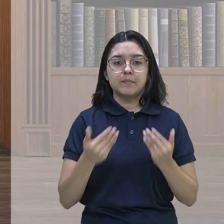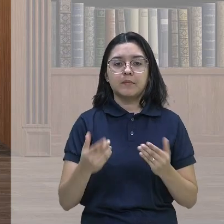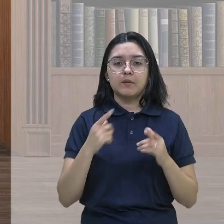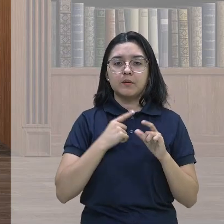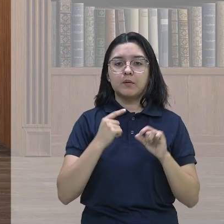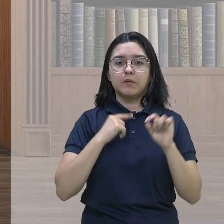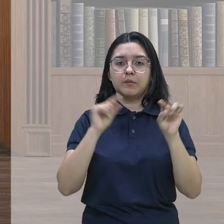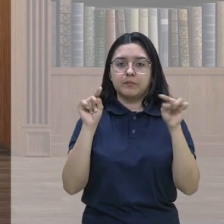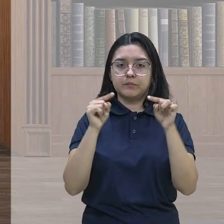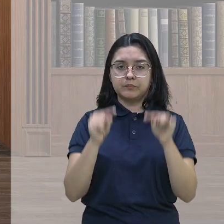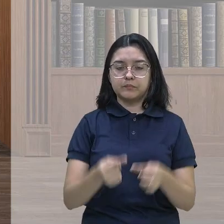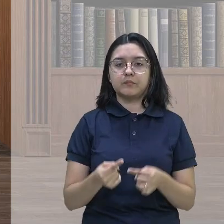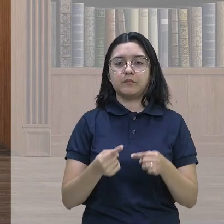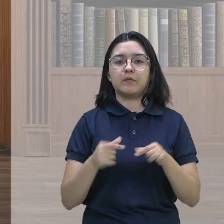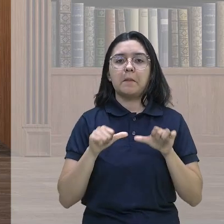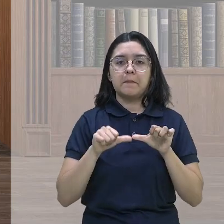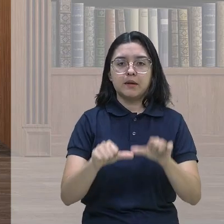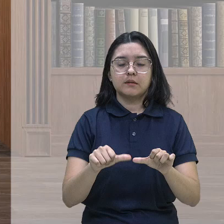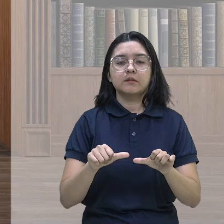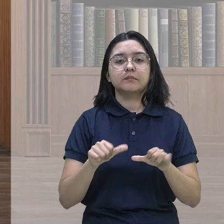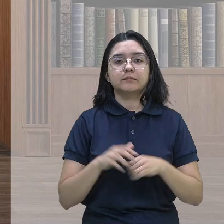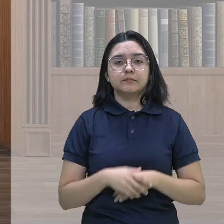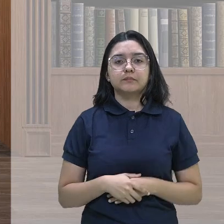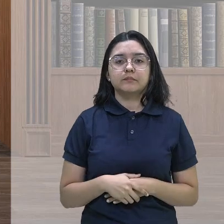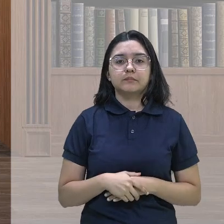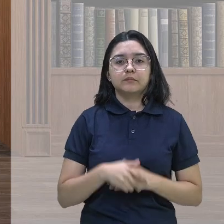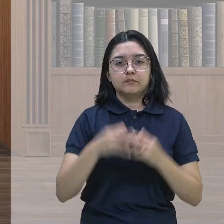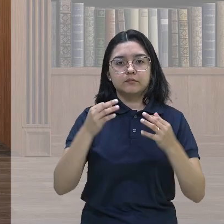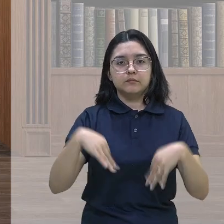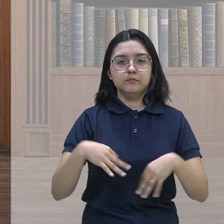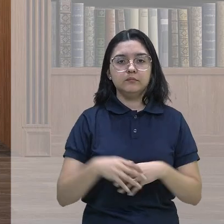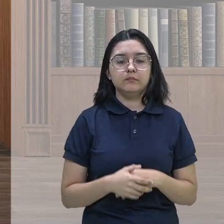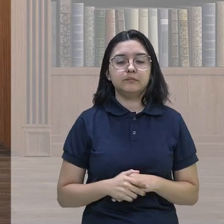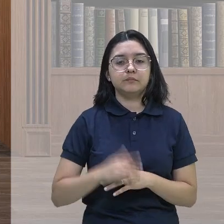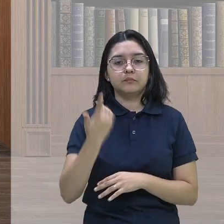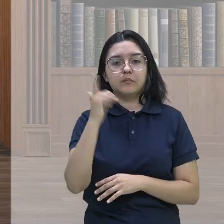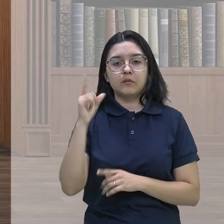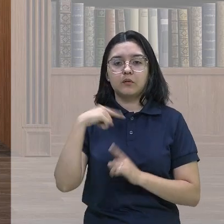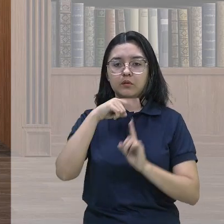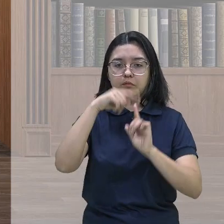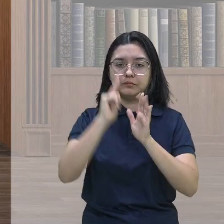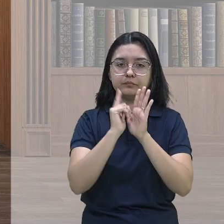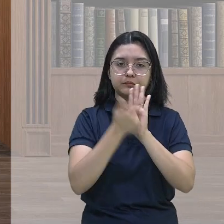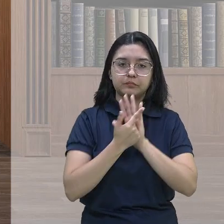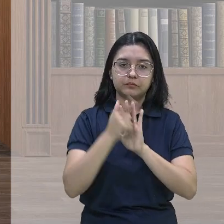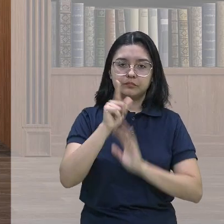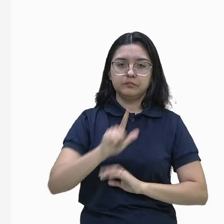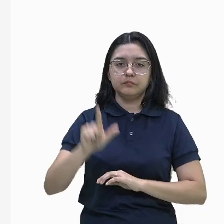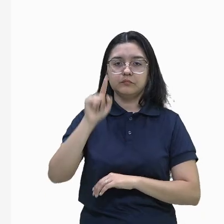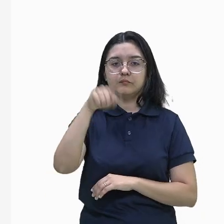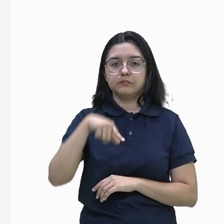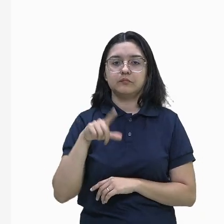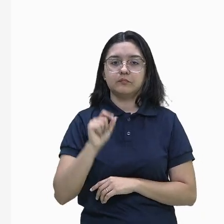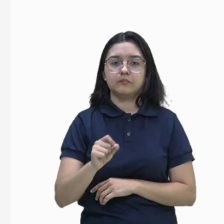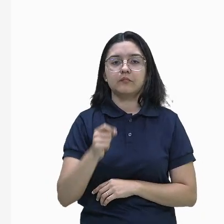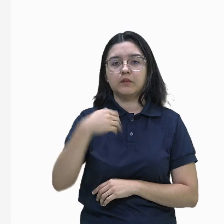métrica, com a musicalidade daquele texto, certo? Um outro gênero literário que nós temos é o